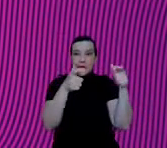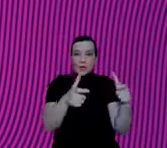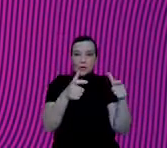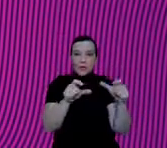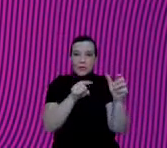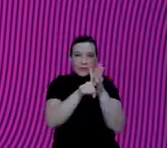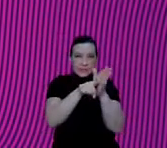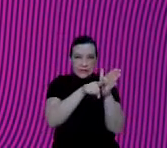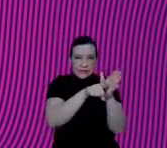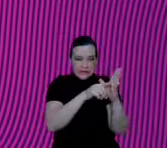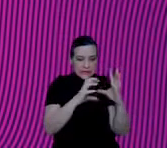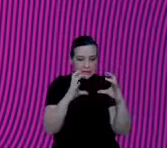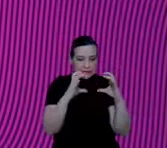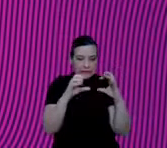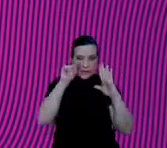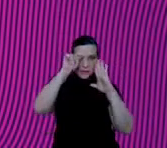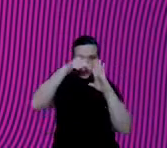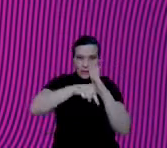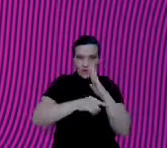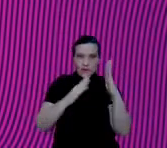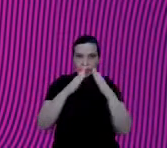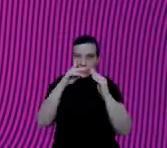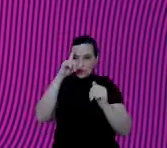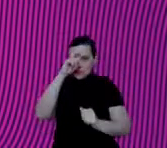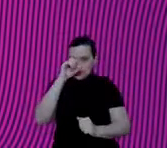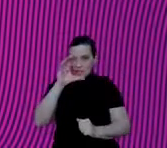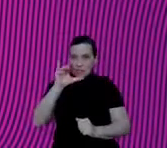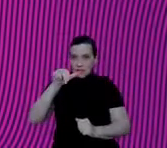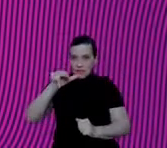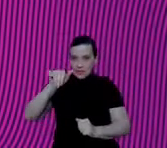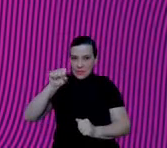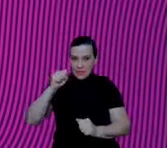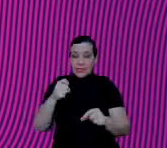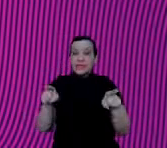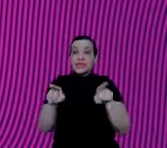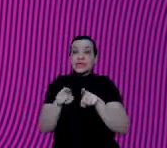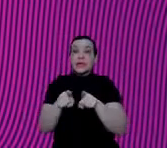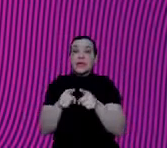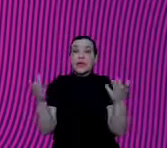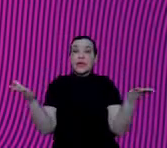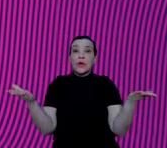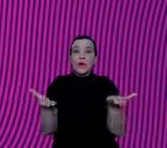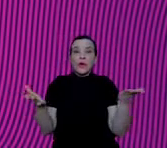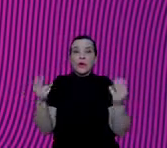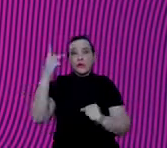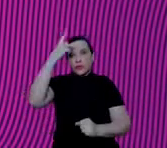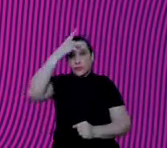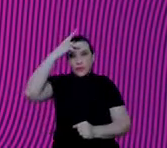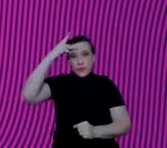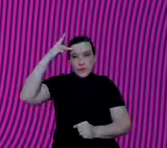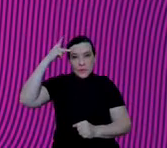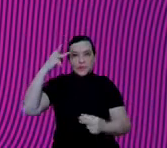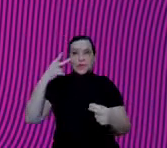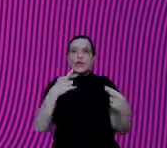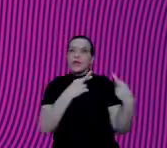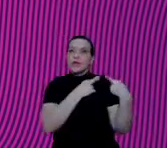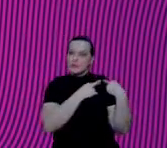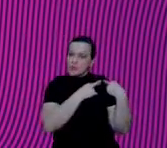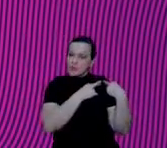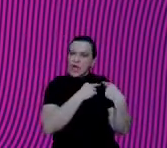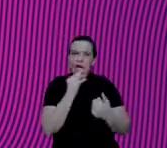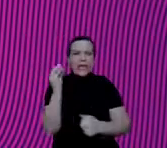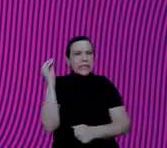Hospital das Clínicas, e é hoje a pessoa responsável por tentar montar